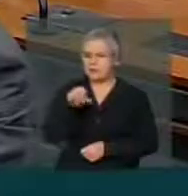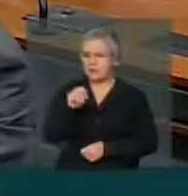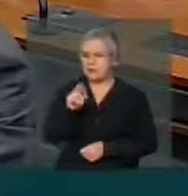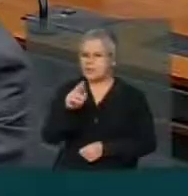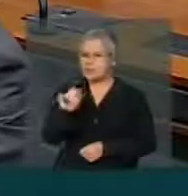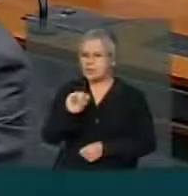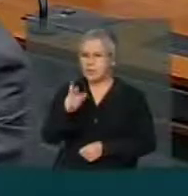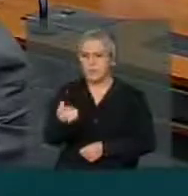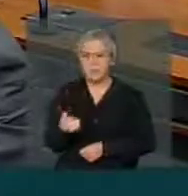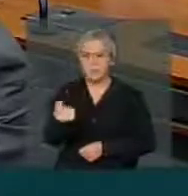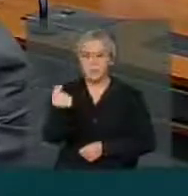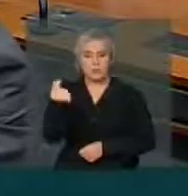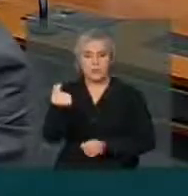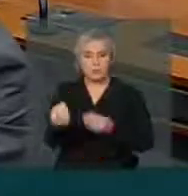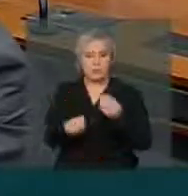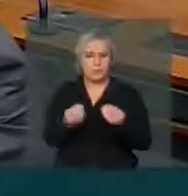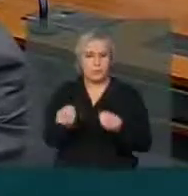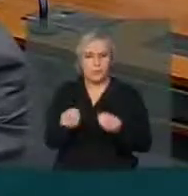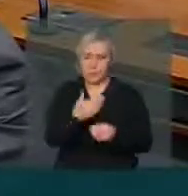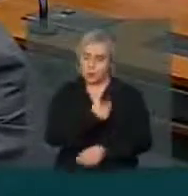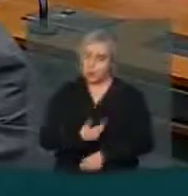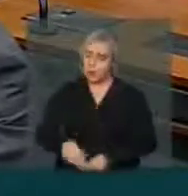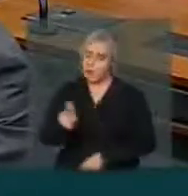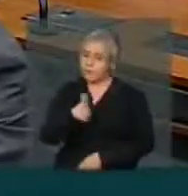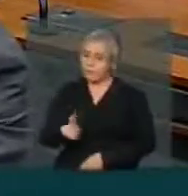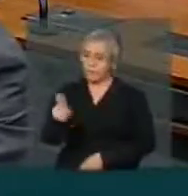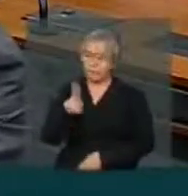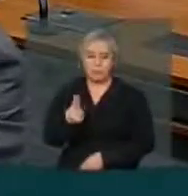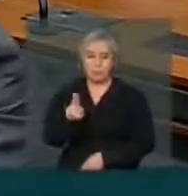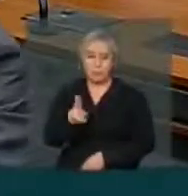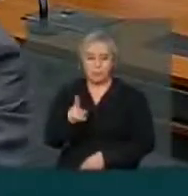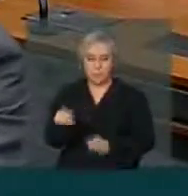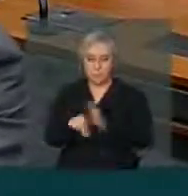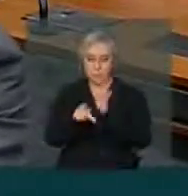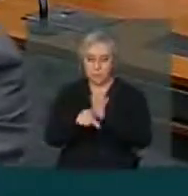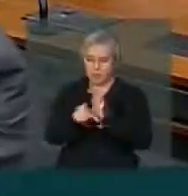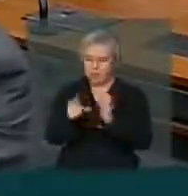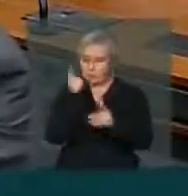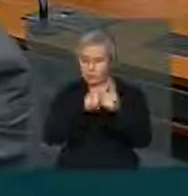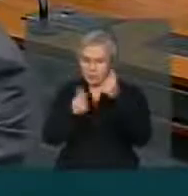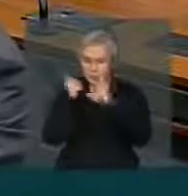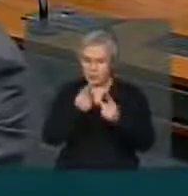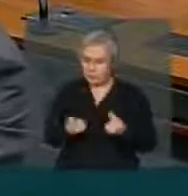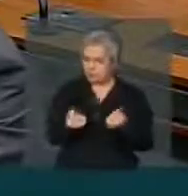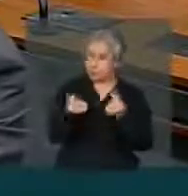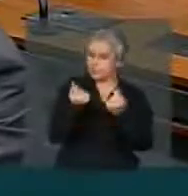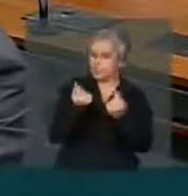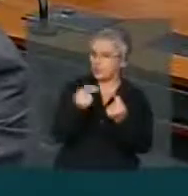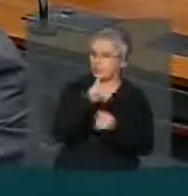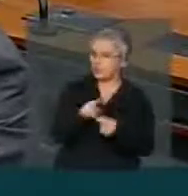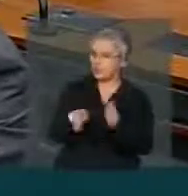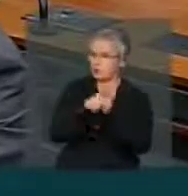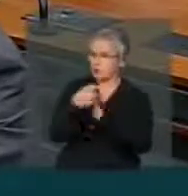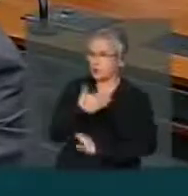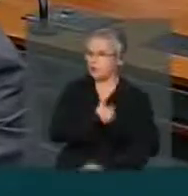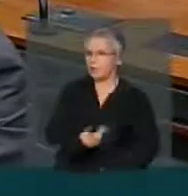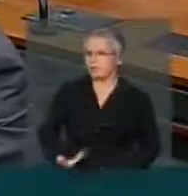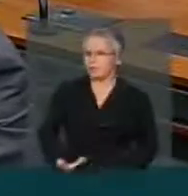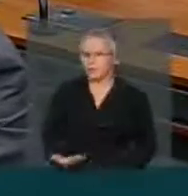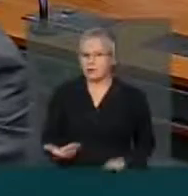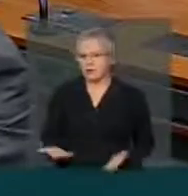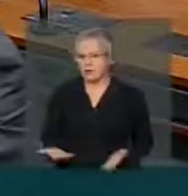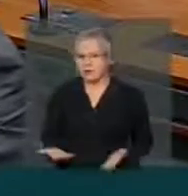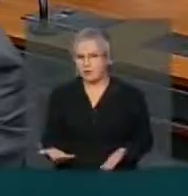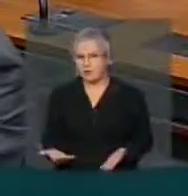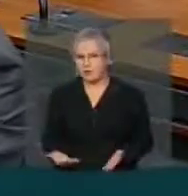finalidade. São usados pelo governo para caixa, para superávit, enfim, etc. Não seria o caso